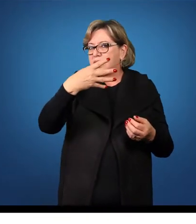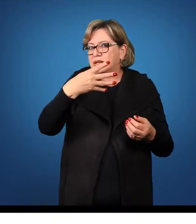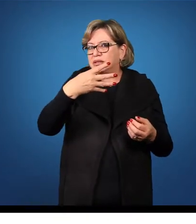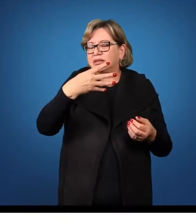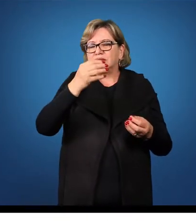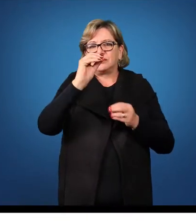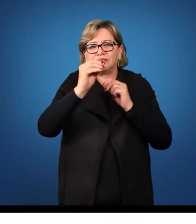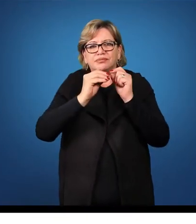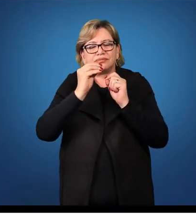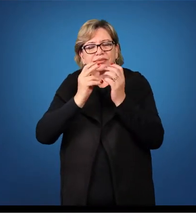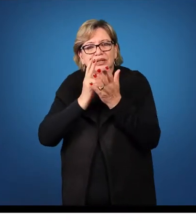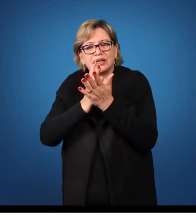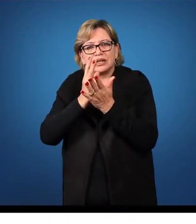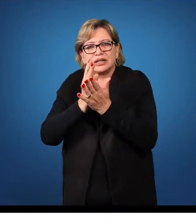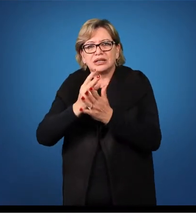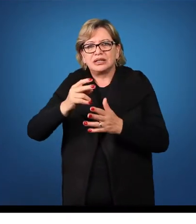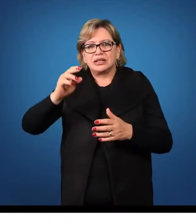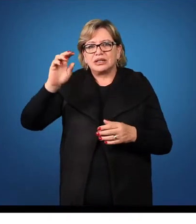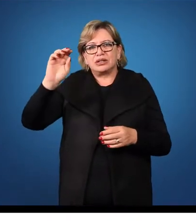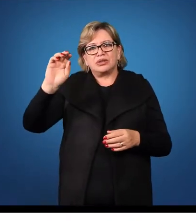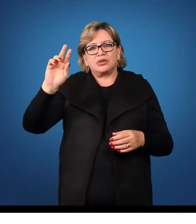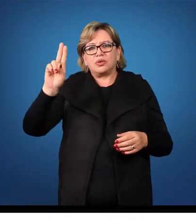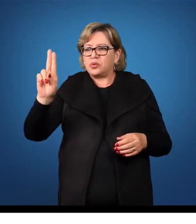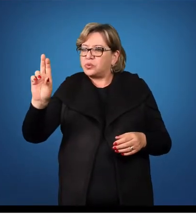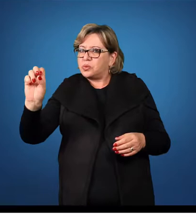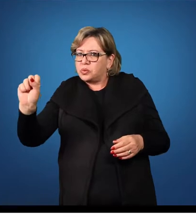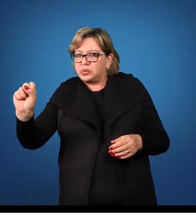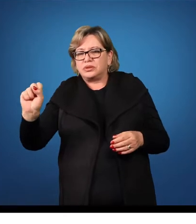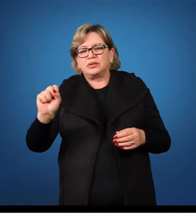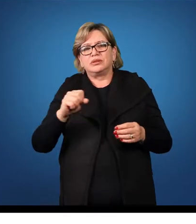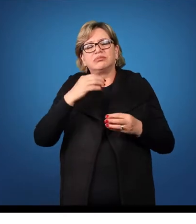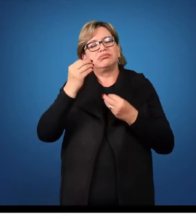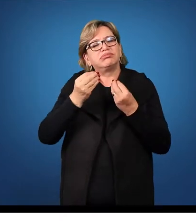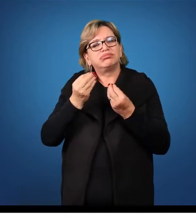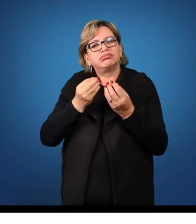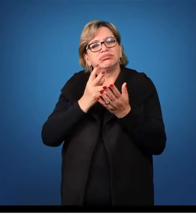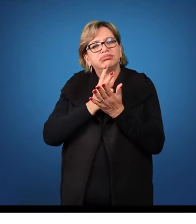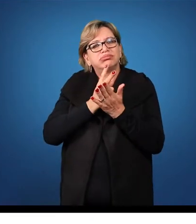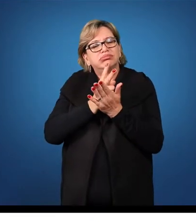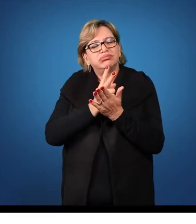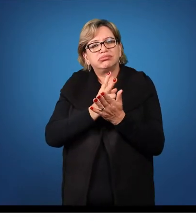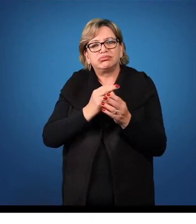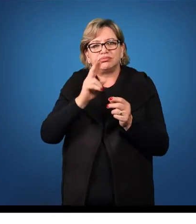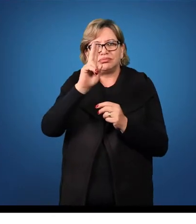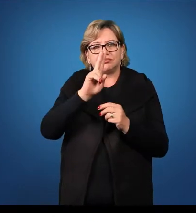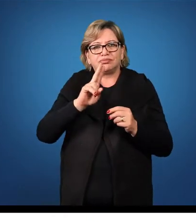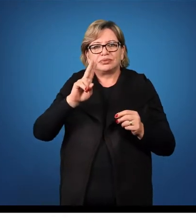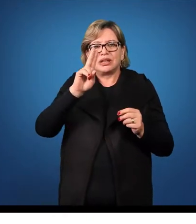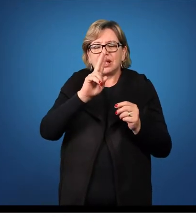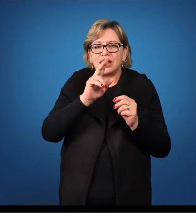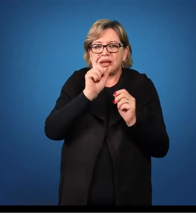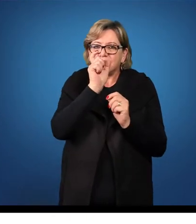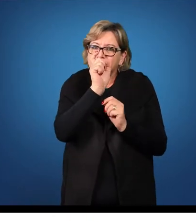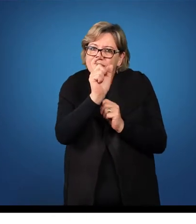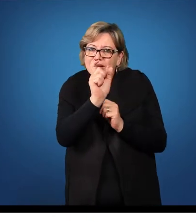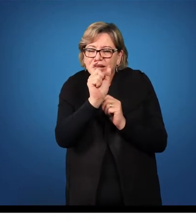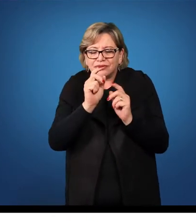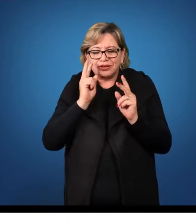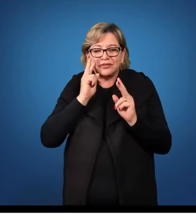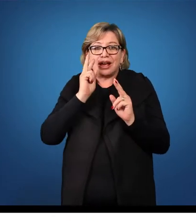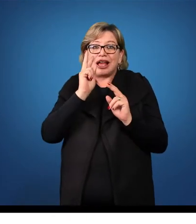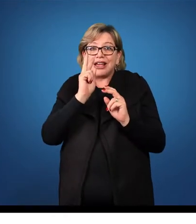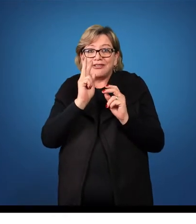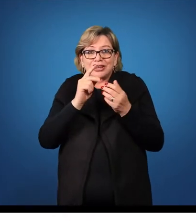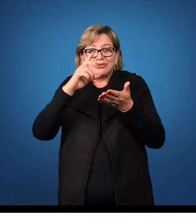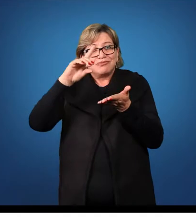conjugação sempre em culs então declina se qualquer palavra você vai identificar